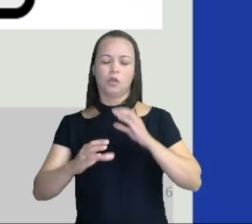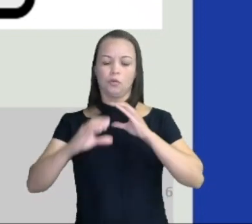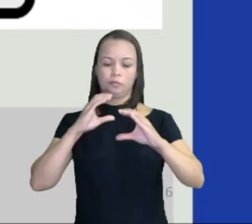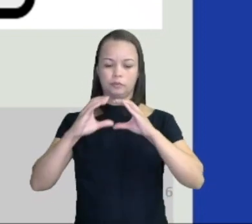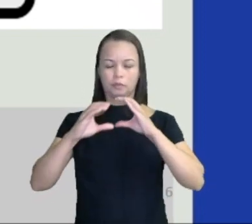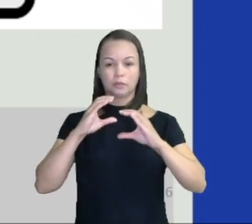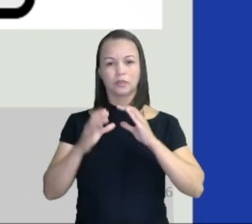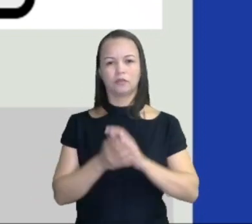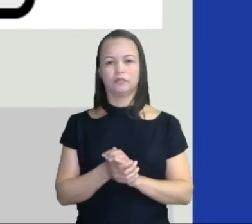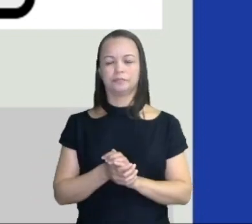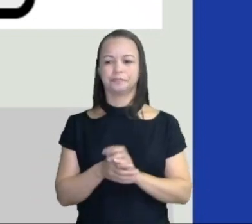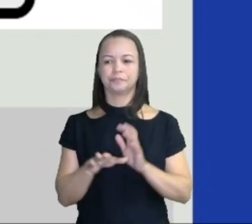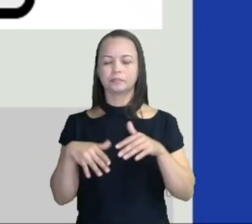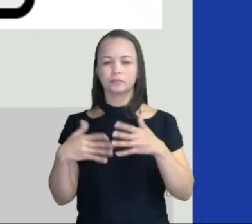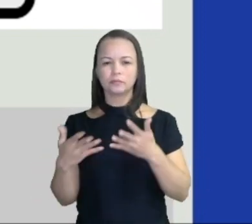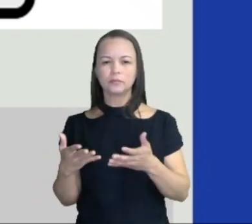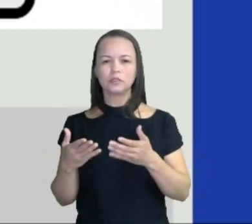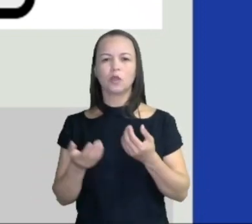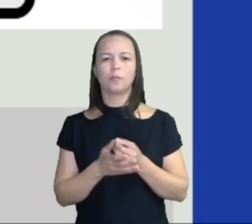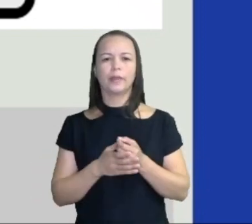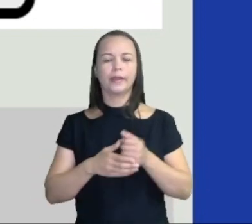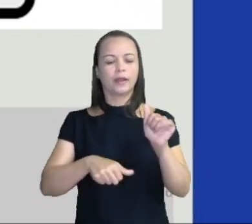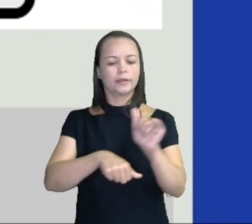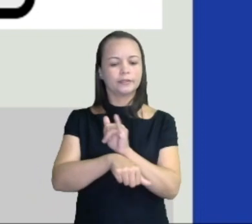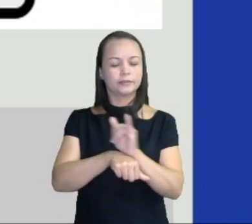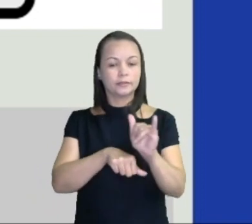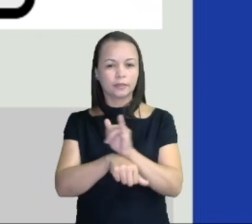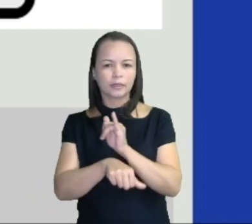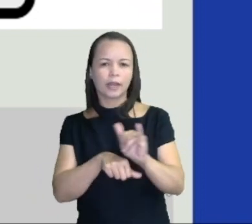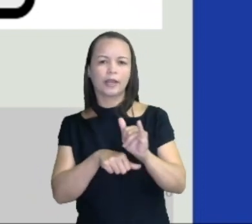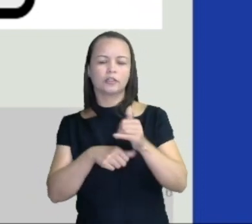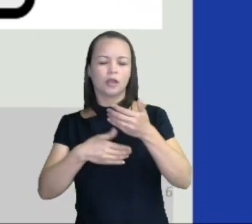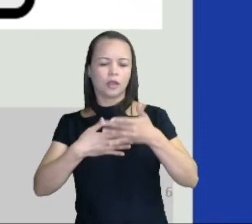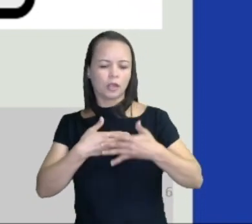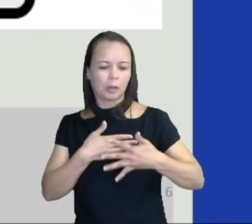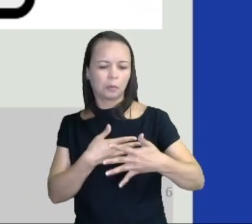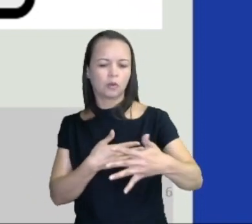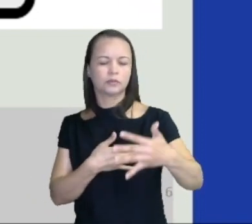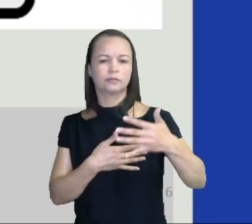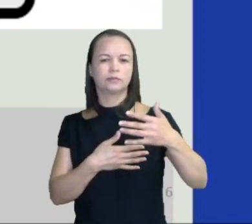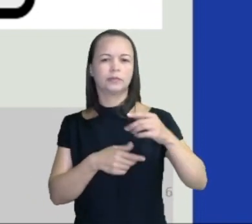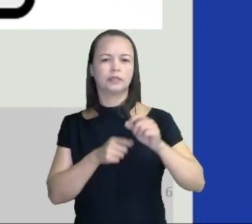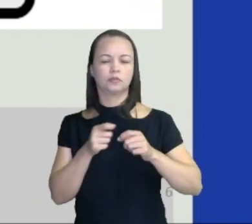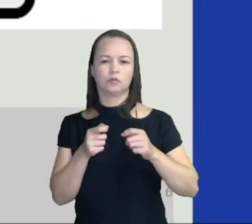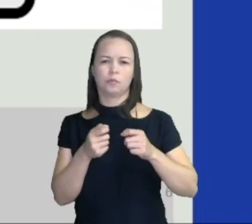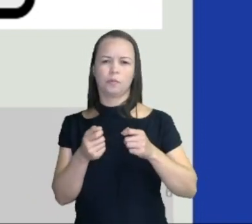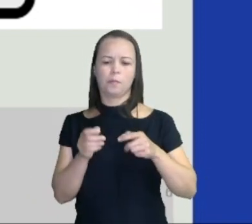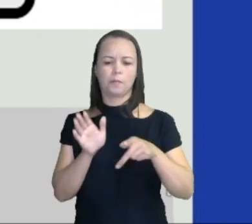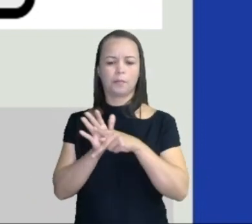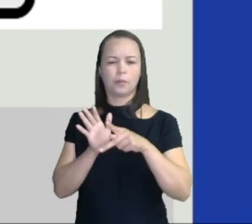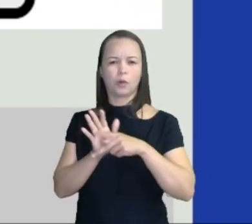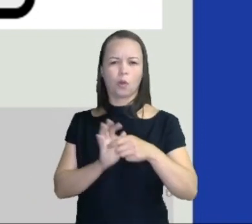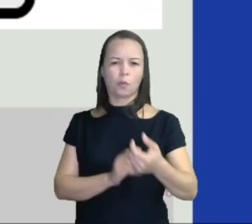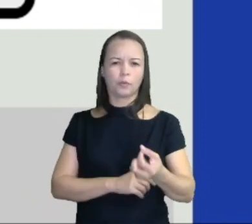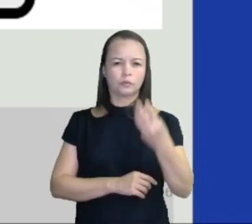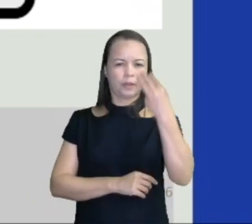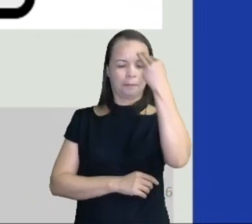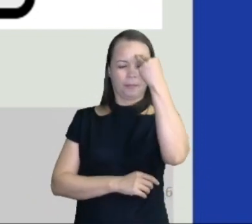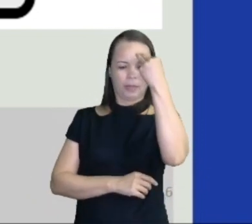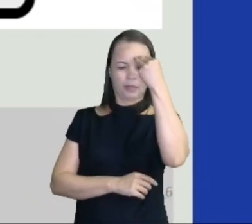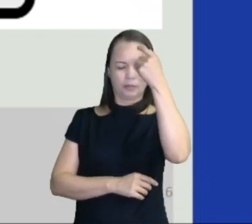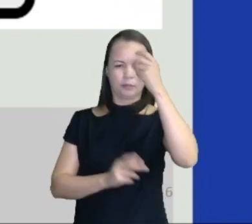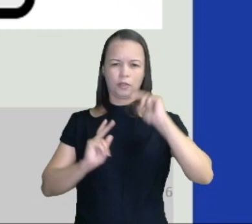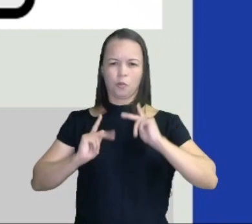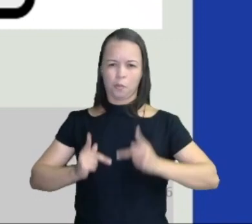qual operam estratégias e procedimentos próprios da mente humana, e que